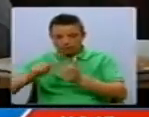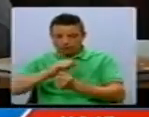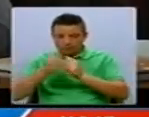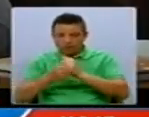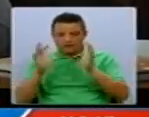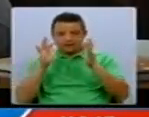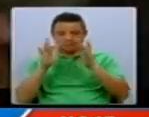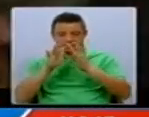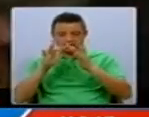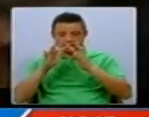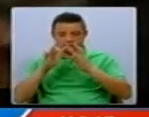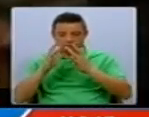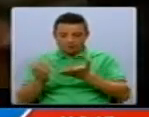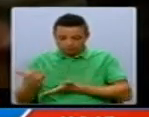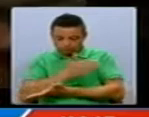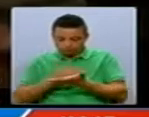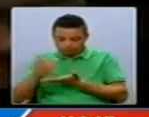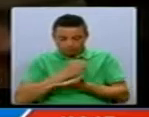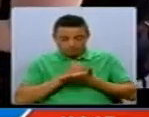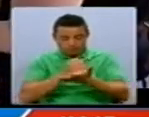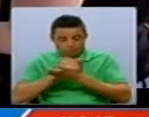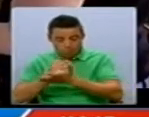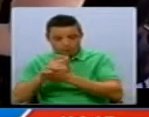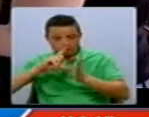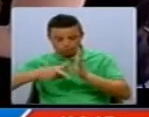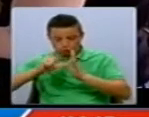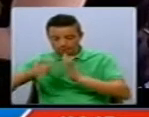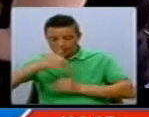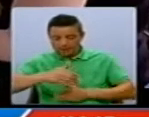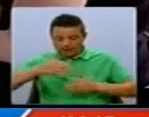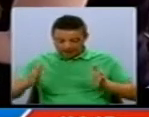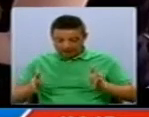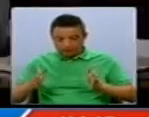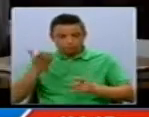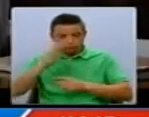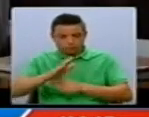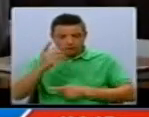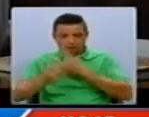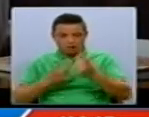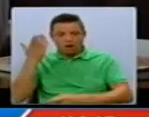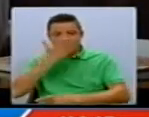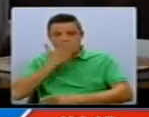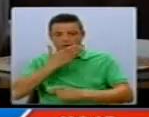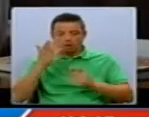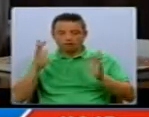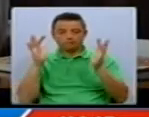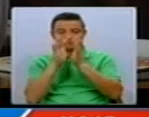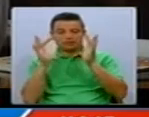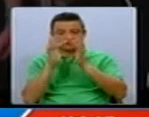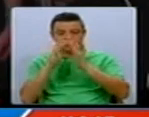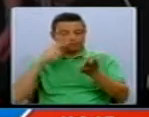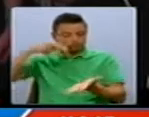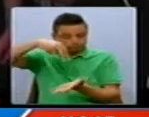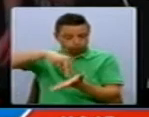internet, de angariação de fundos, para que este tipo de projeto, esta caixa, tenha, por exemplo, aulas pela internet, aulas